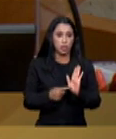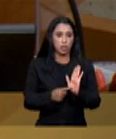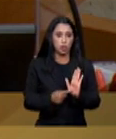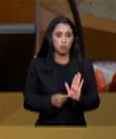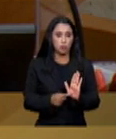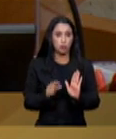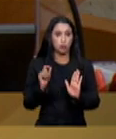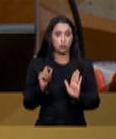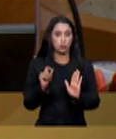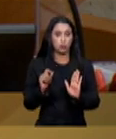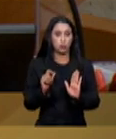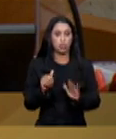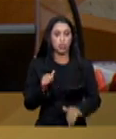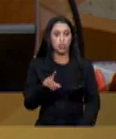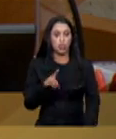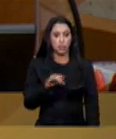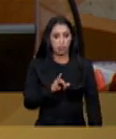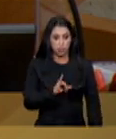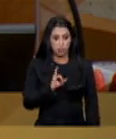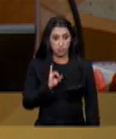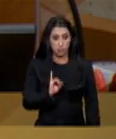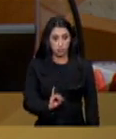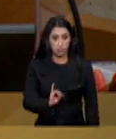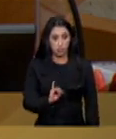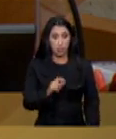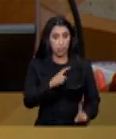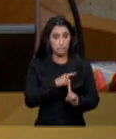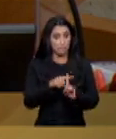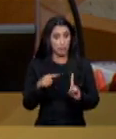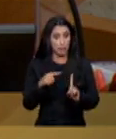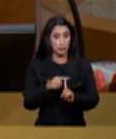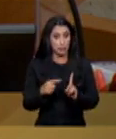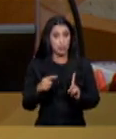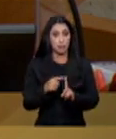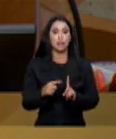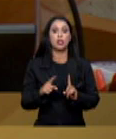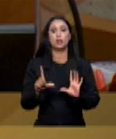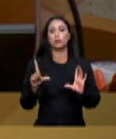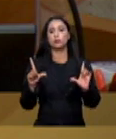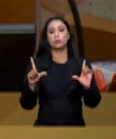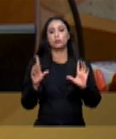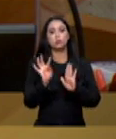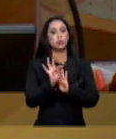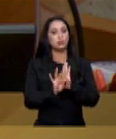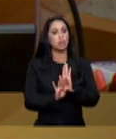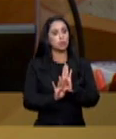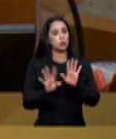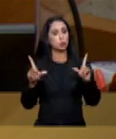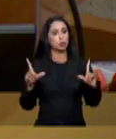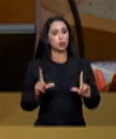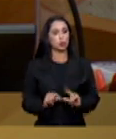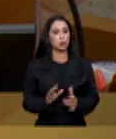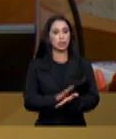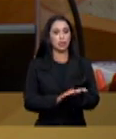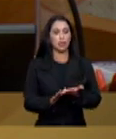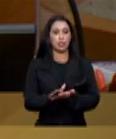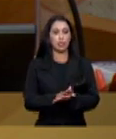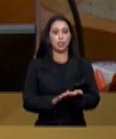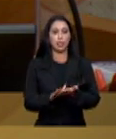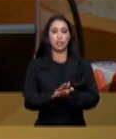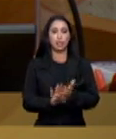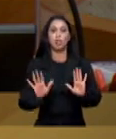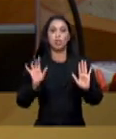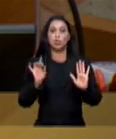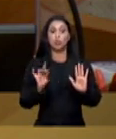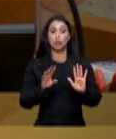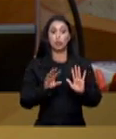a chamada declaração de inconstitucionalidade parcial sem redução de texto, ou, eventualmente, com matação de lacuna. Então, só